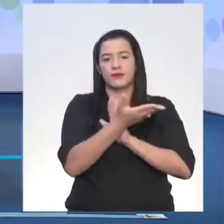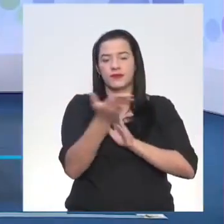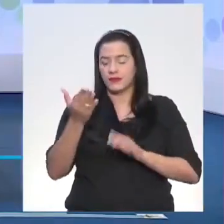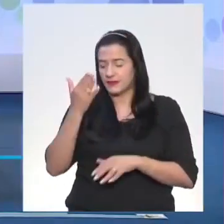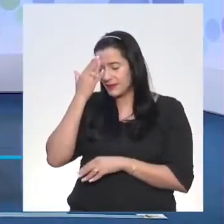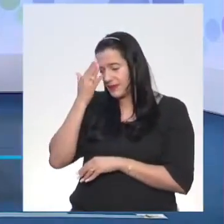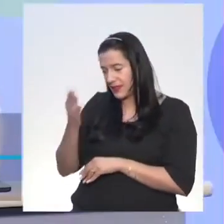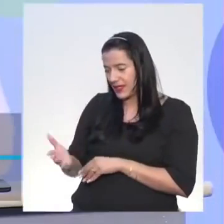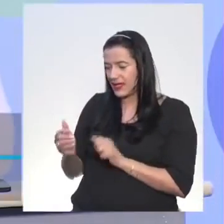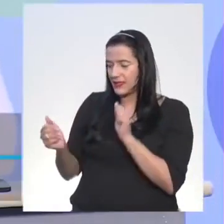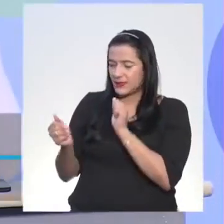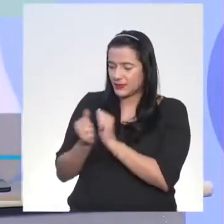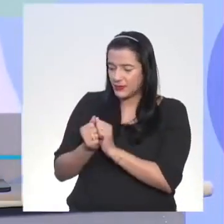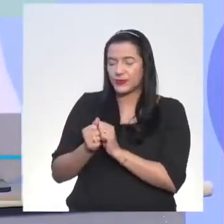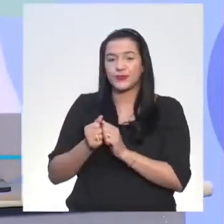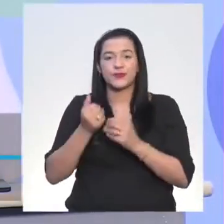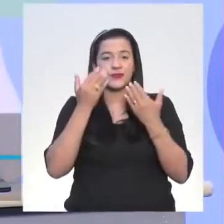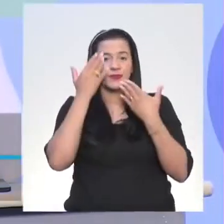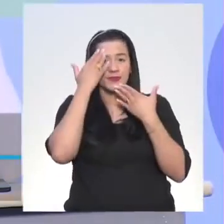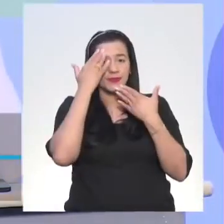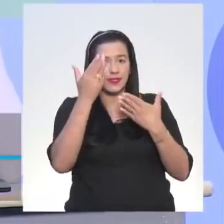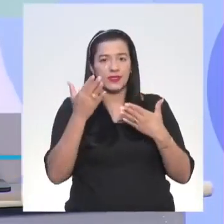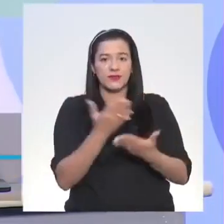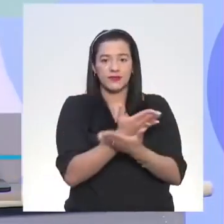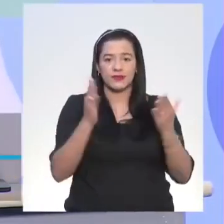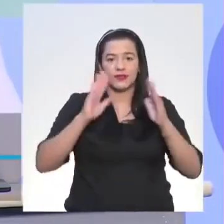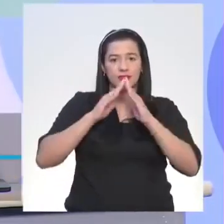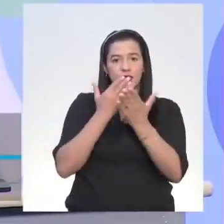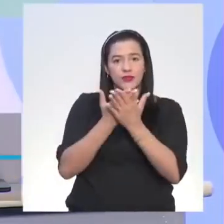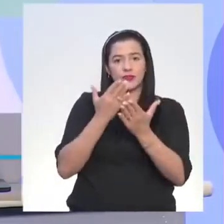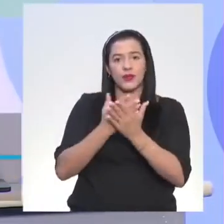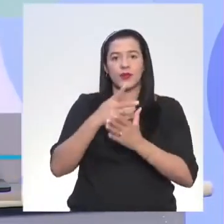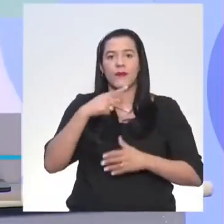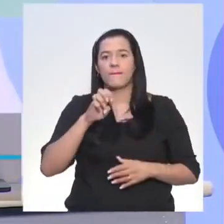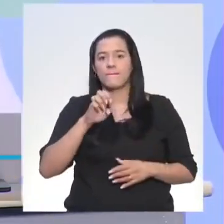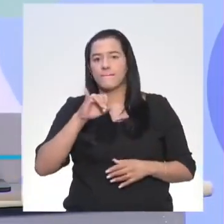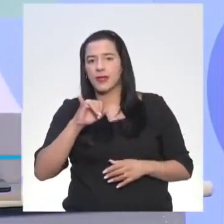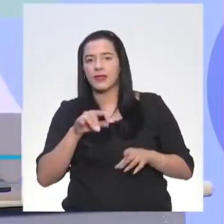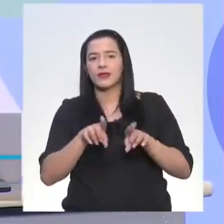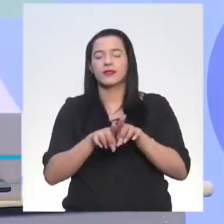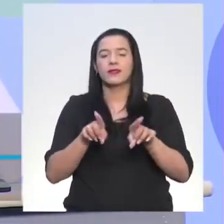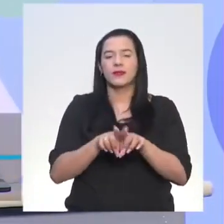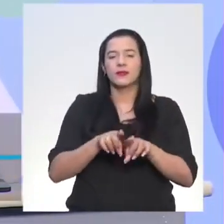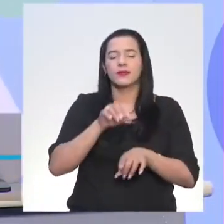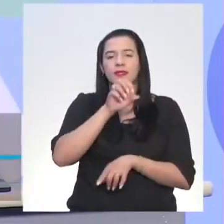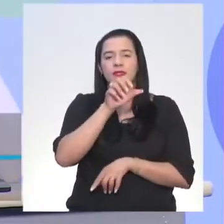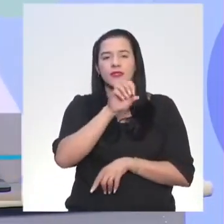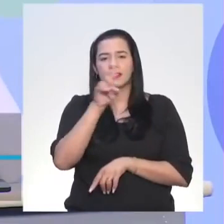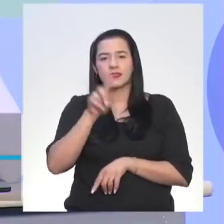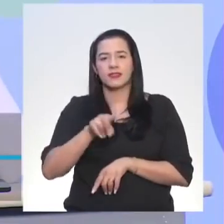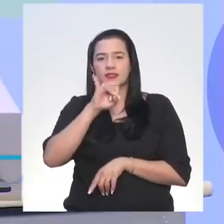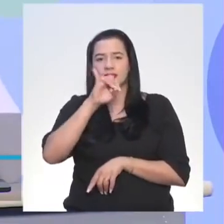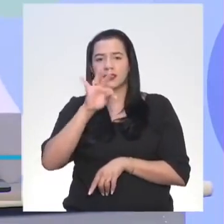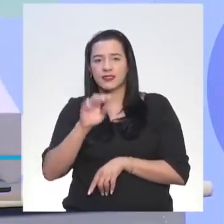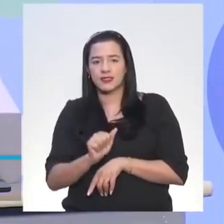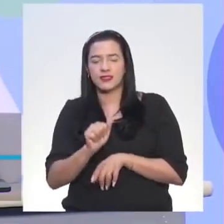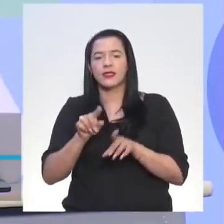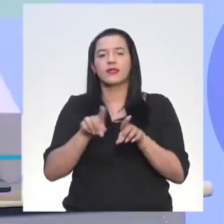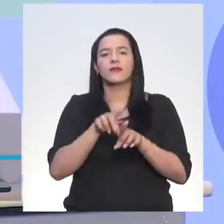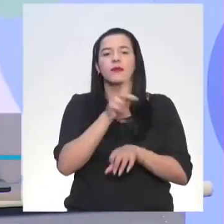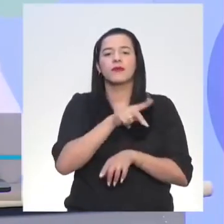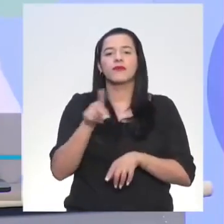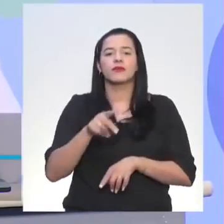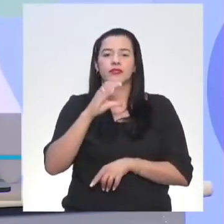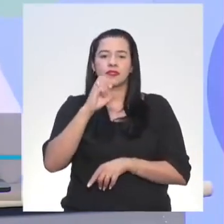obrigado. Obrigada pessoal do PEI Daniel, Escola Zita, PEI Visconde, Escola Ana Mesquita, professora Cecília do PEI